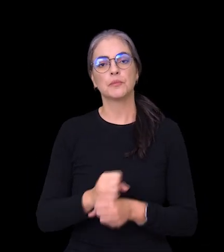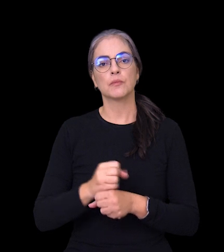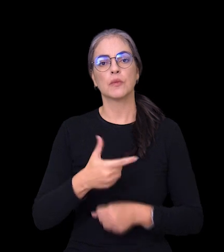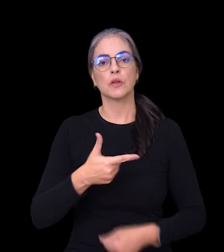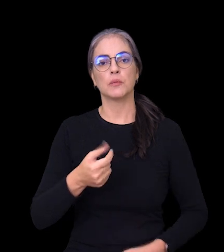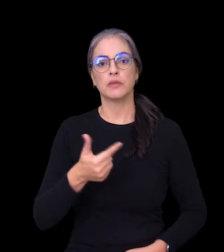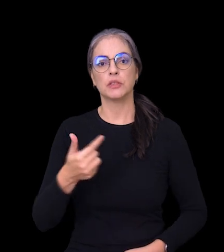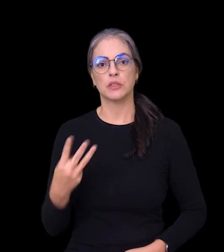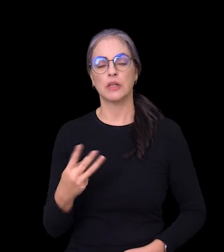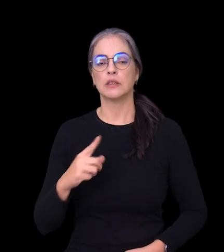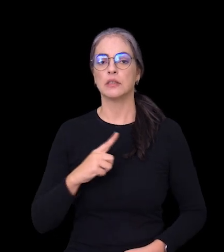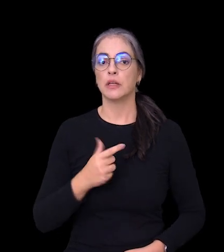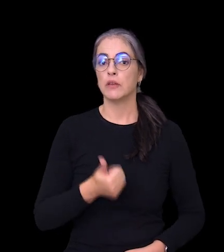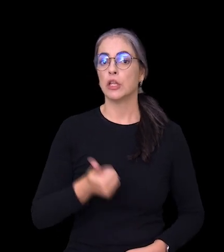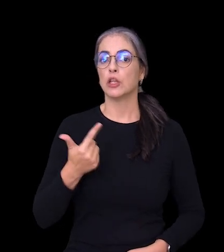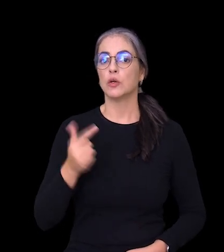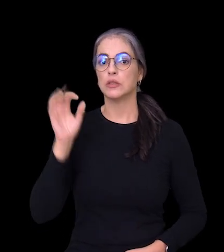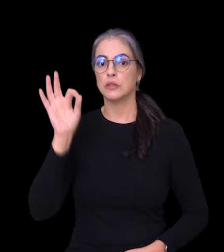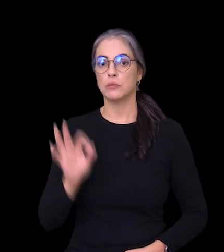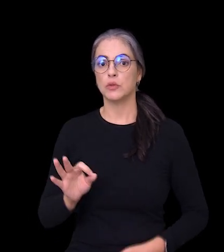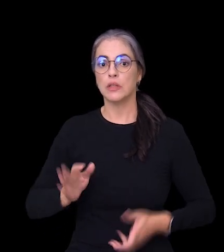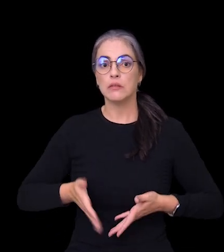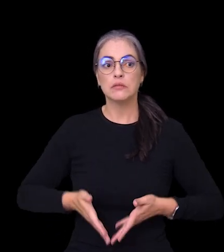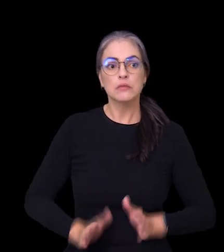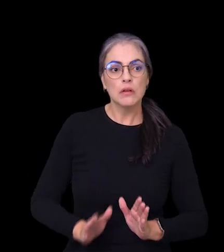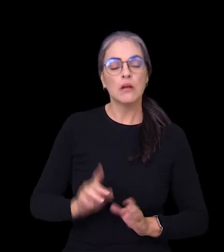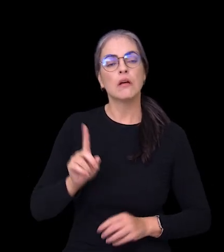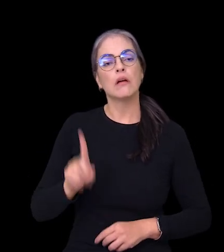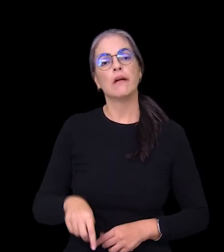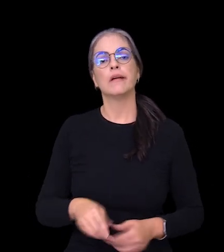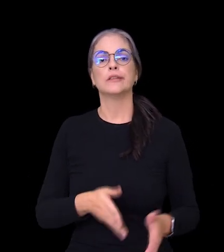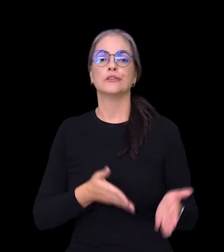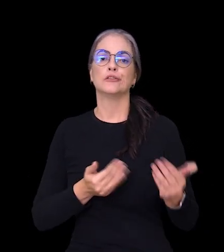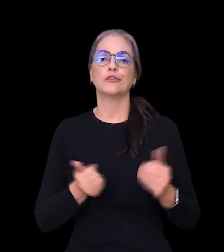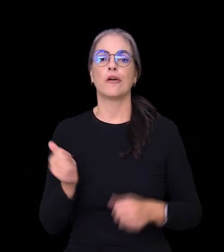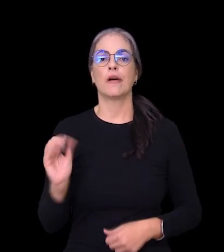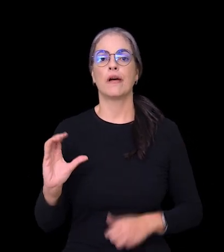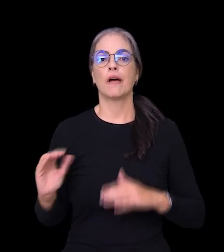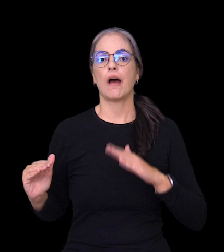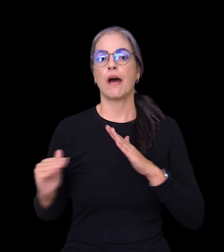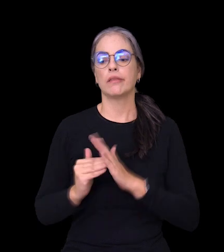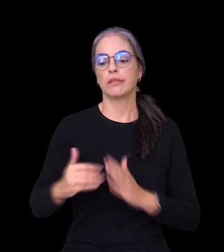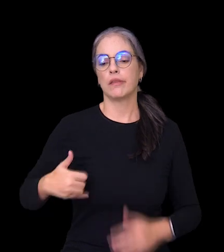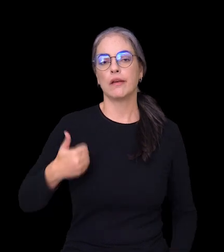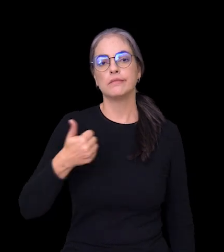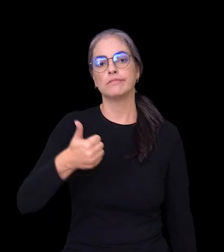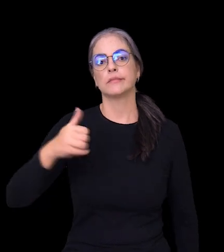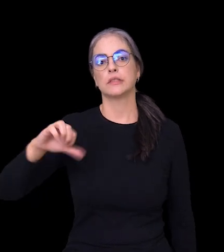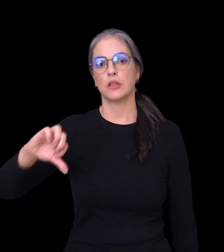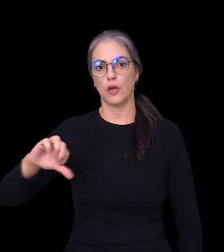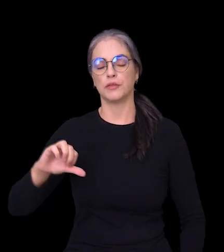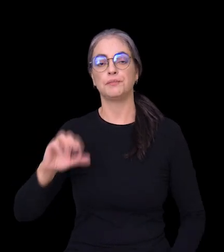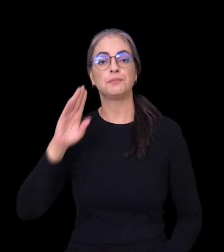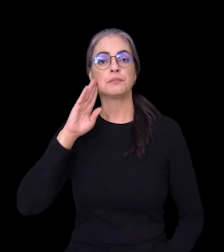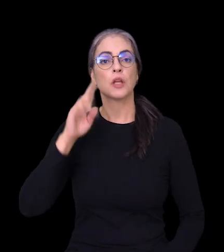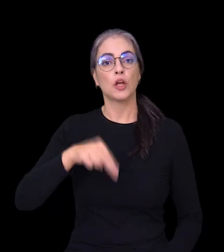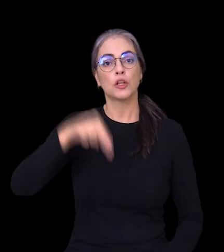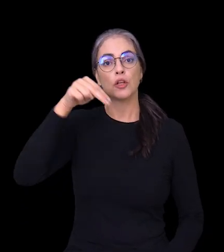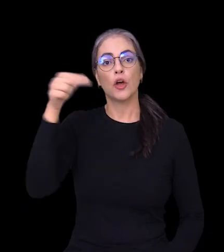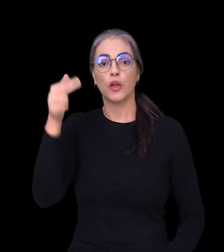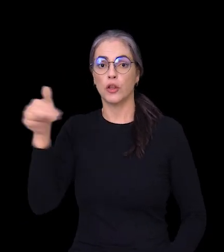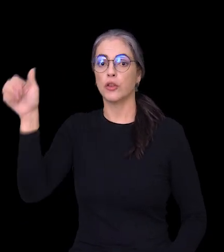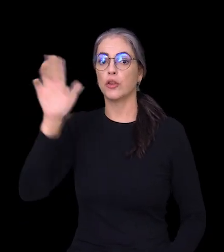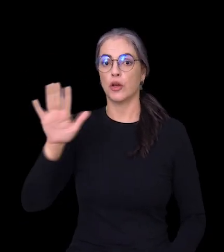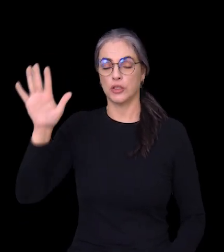2023, 12% dos partos foram de adolescentes de até 19 anos. Nas regiões Norte e